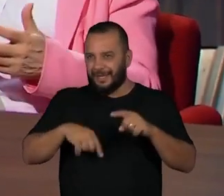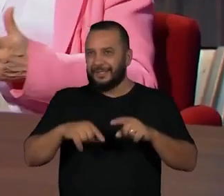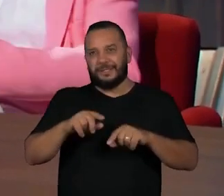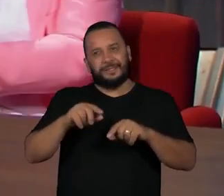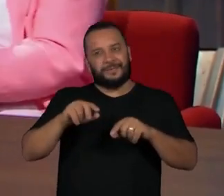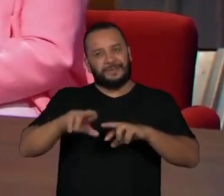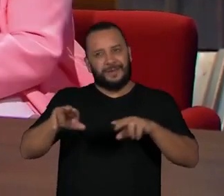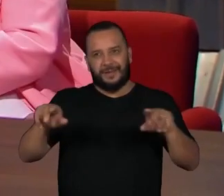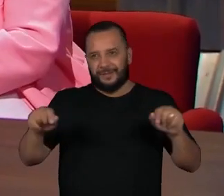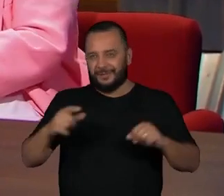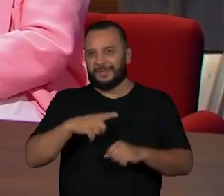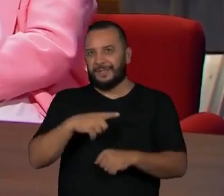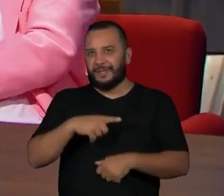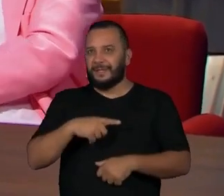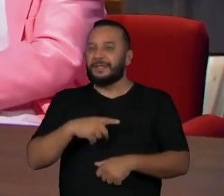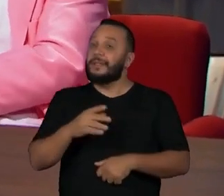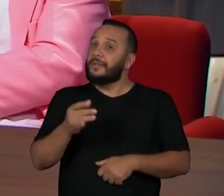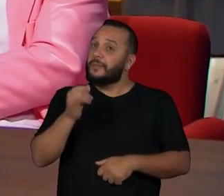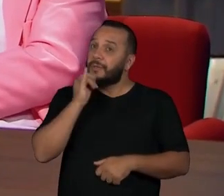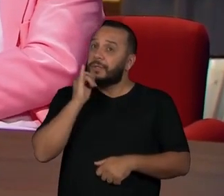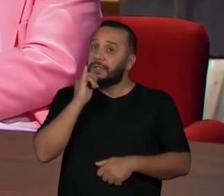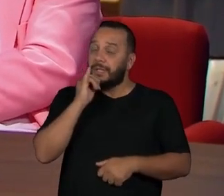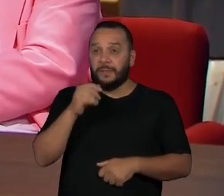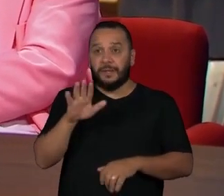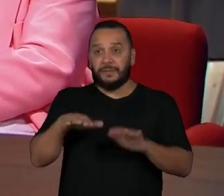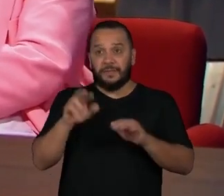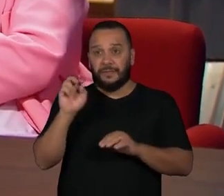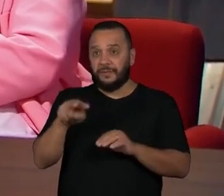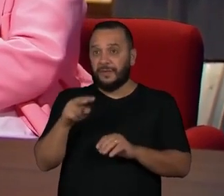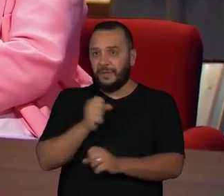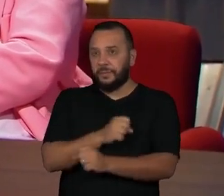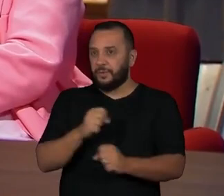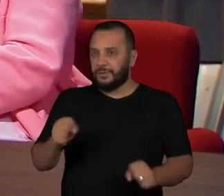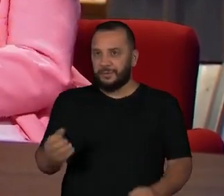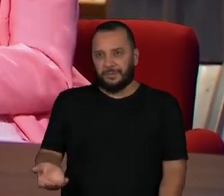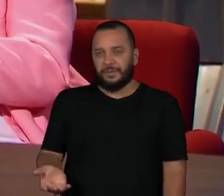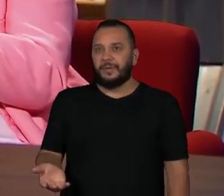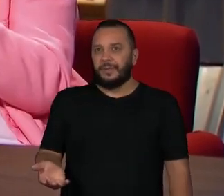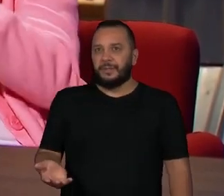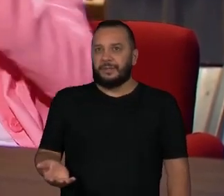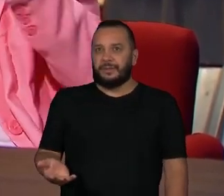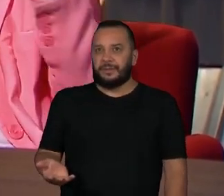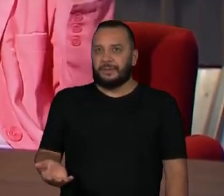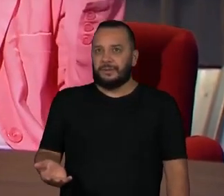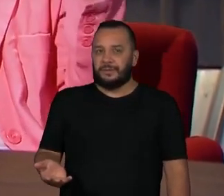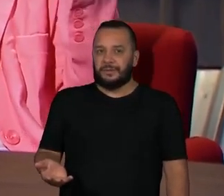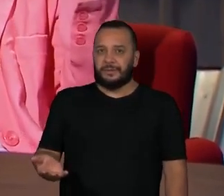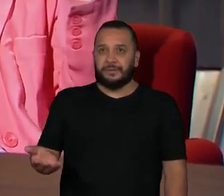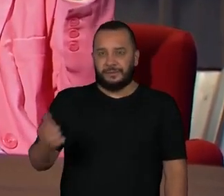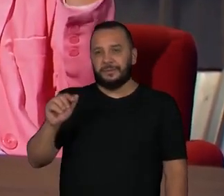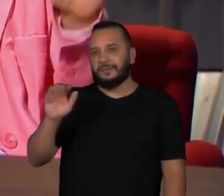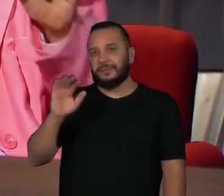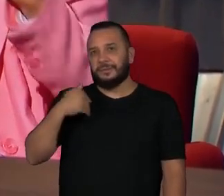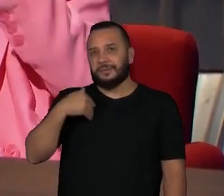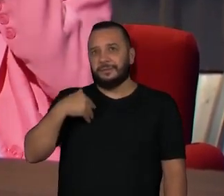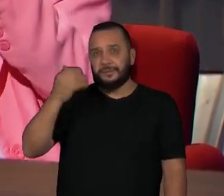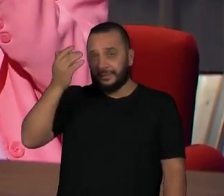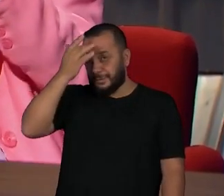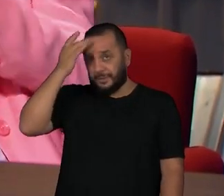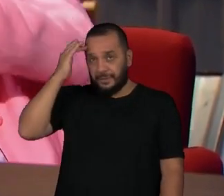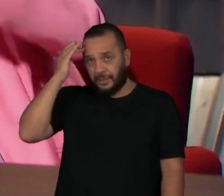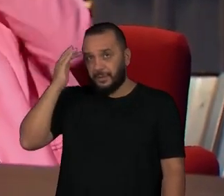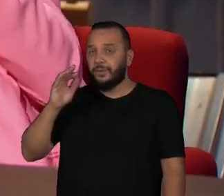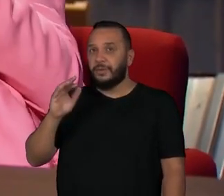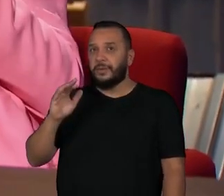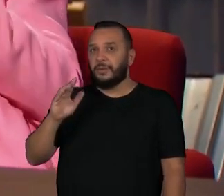é muit objetos aparentemente impossíveis Hum quando alguém entra na minha sala de tortura lá em casa